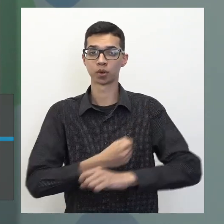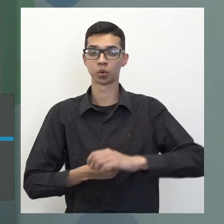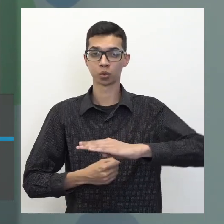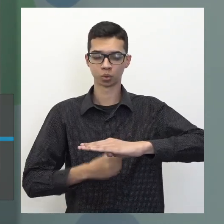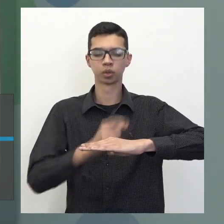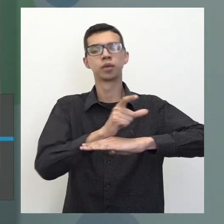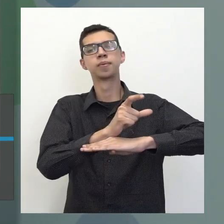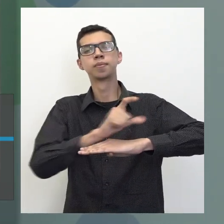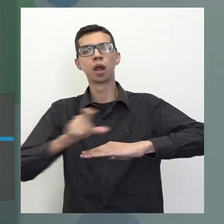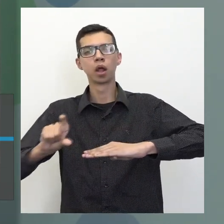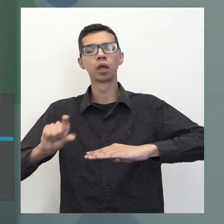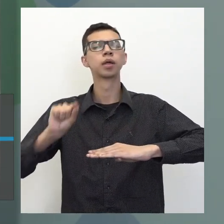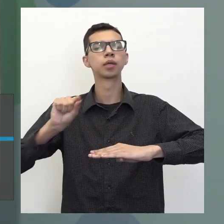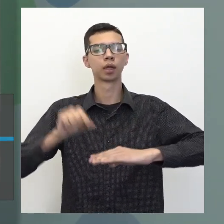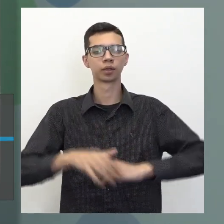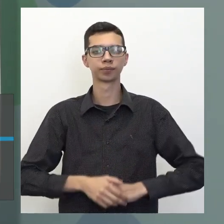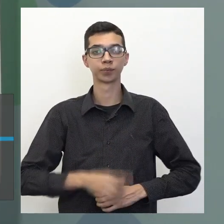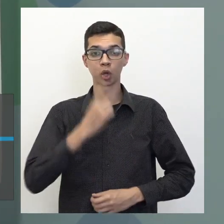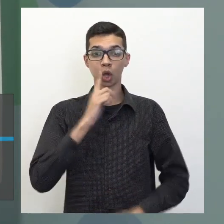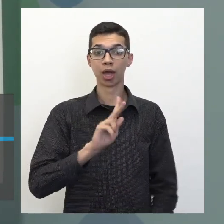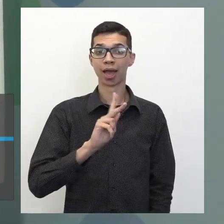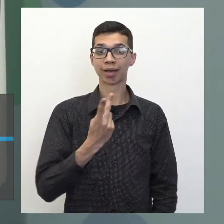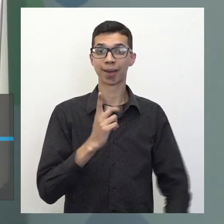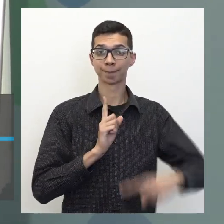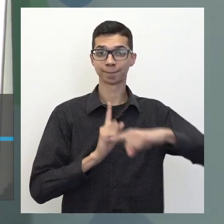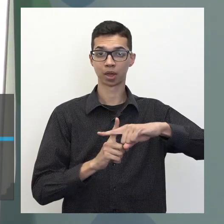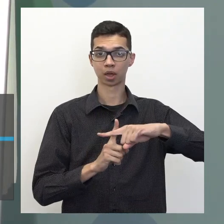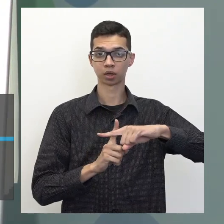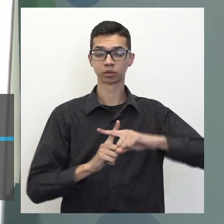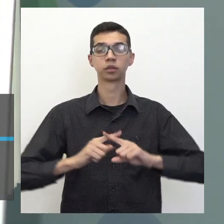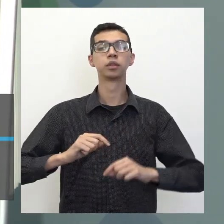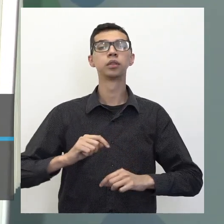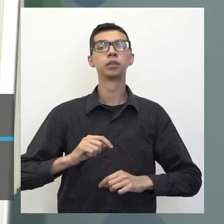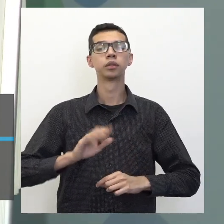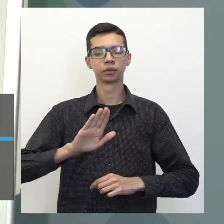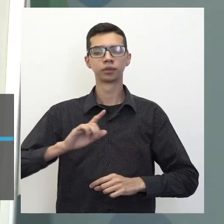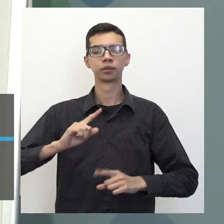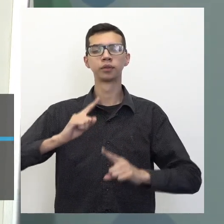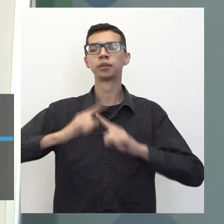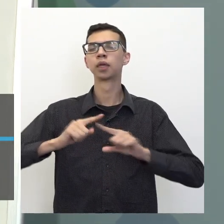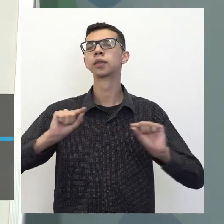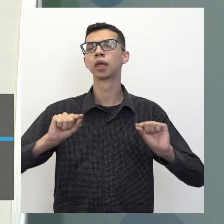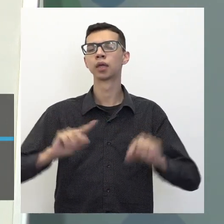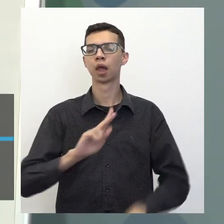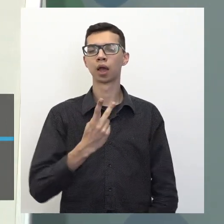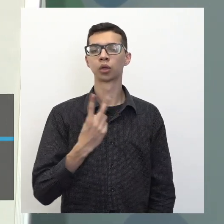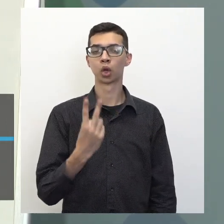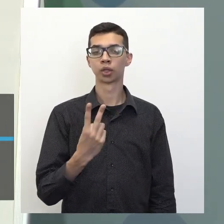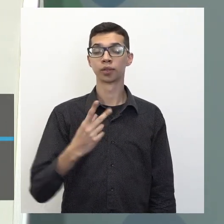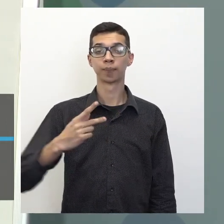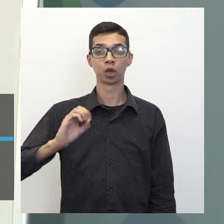H+, que multiplica quem? Vamos primeiro aqui, é o H2. H2. PO4. PO4.